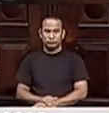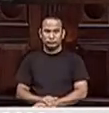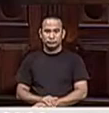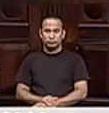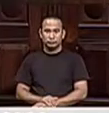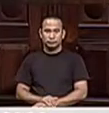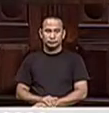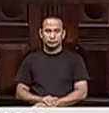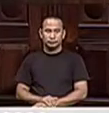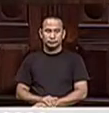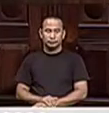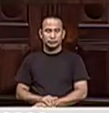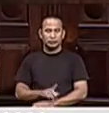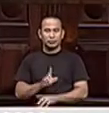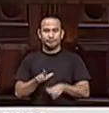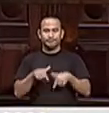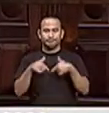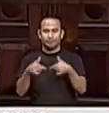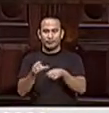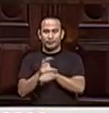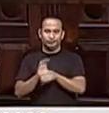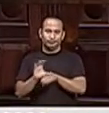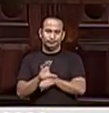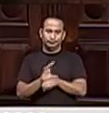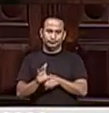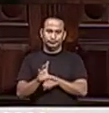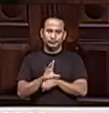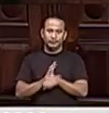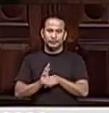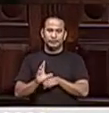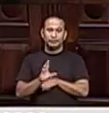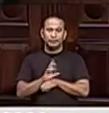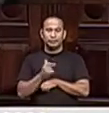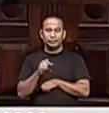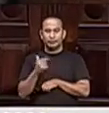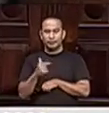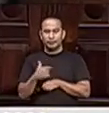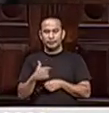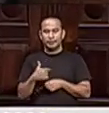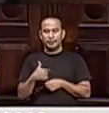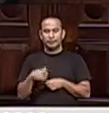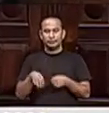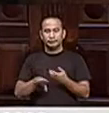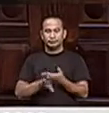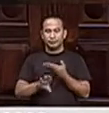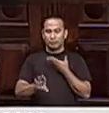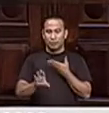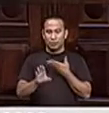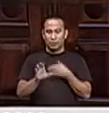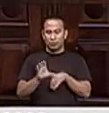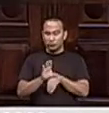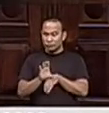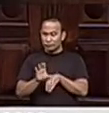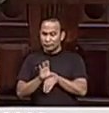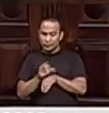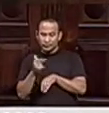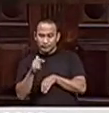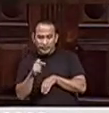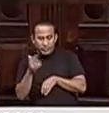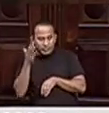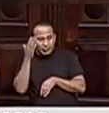descumprindo a Constituição, sem que haja reserva constitucional, sem que haja